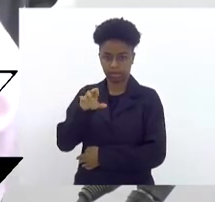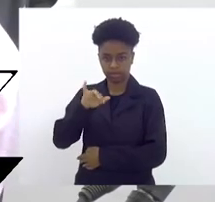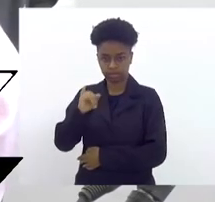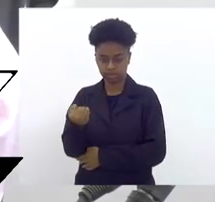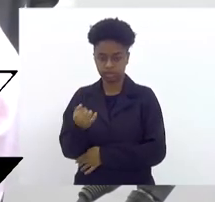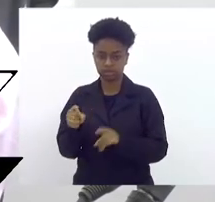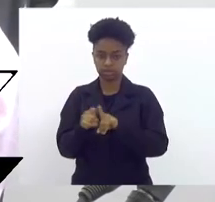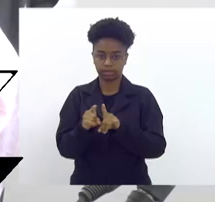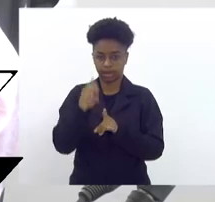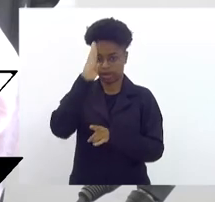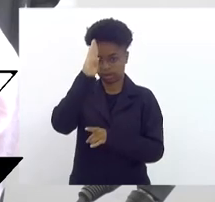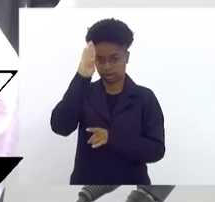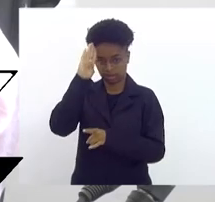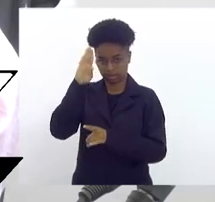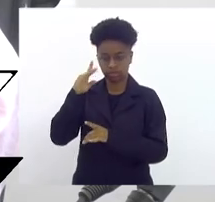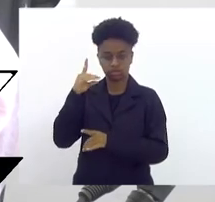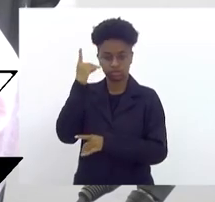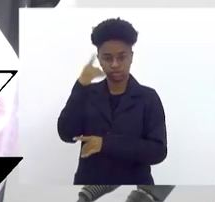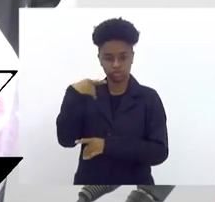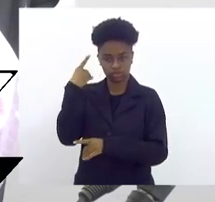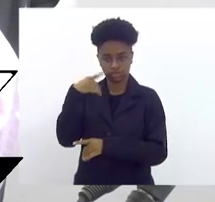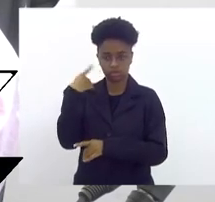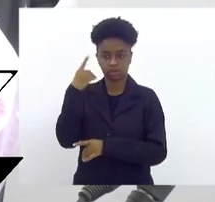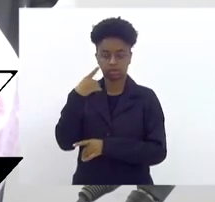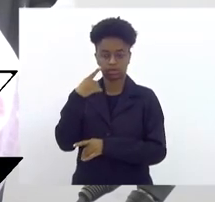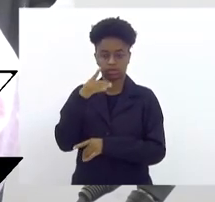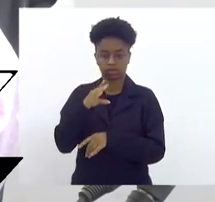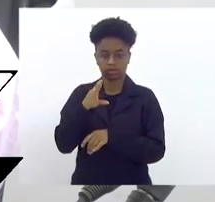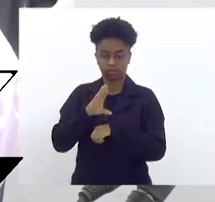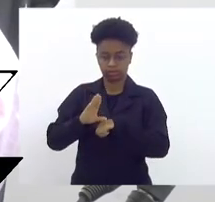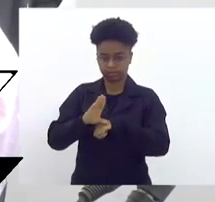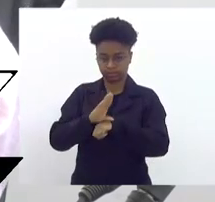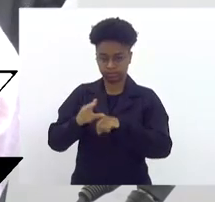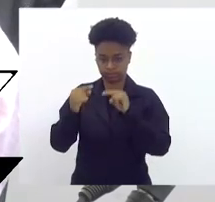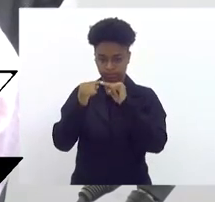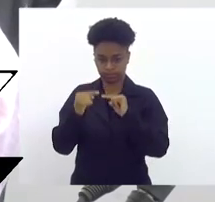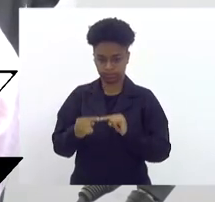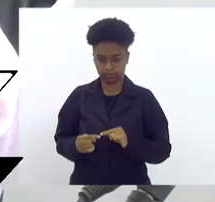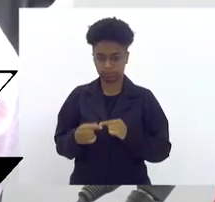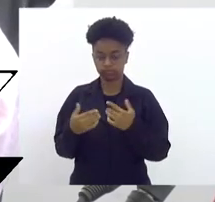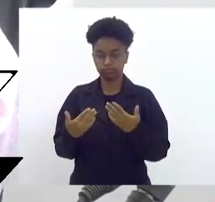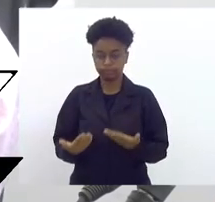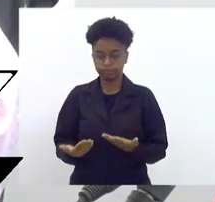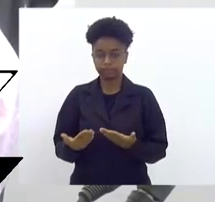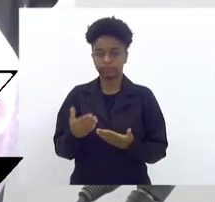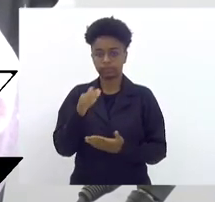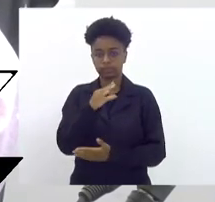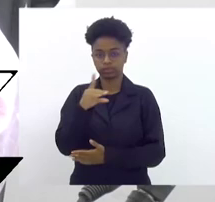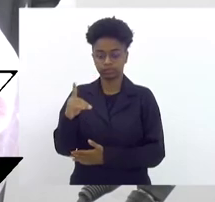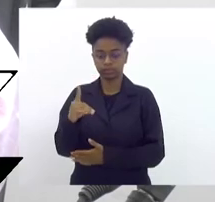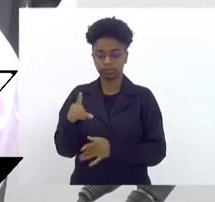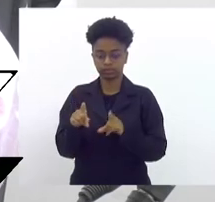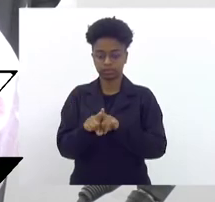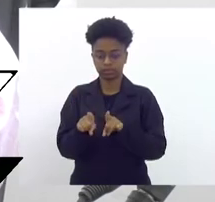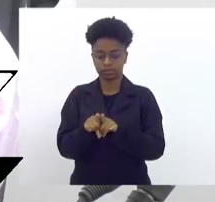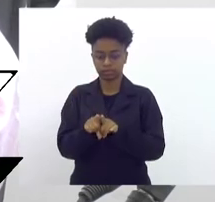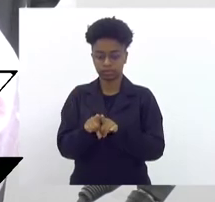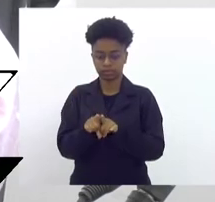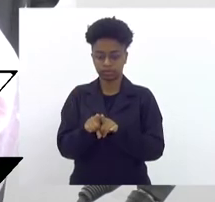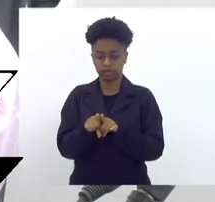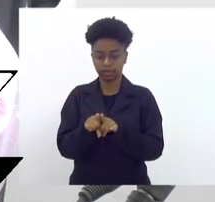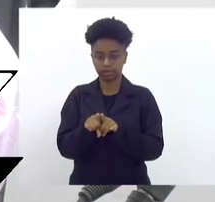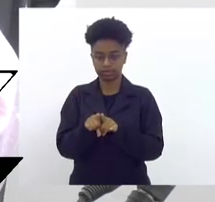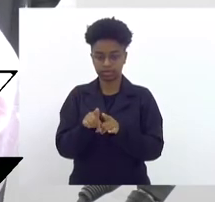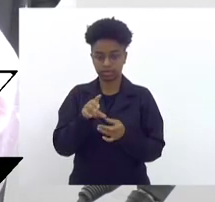da Academia Brasileira de direito onde constitucional ela é coordenadora do departamento de amigos